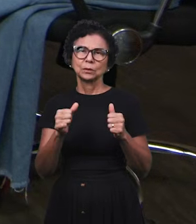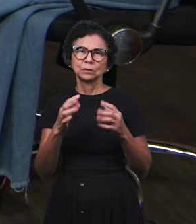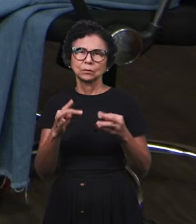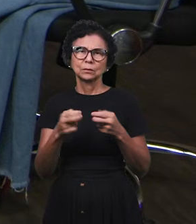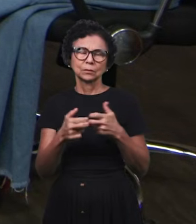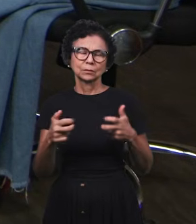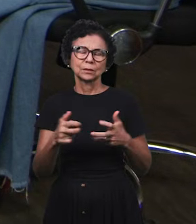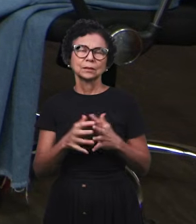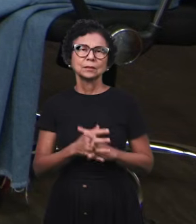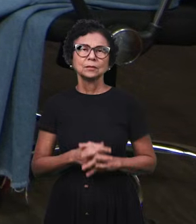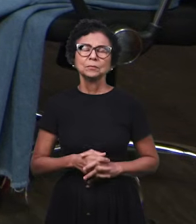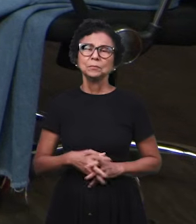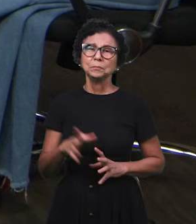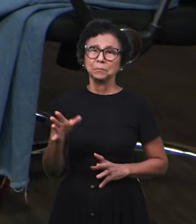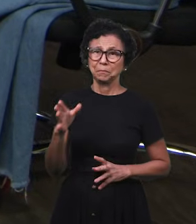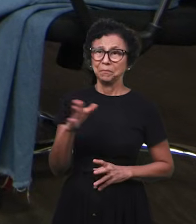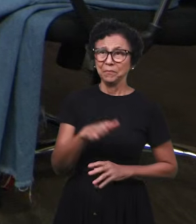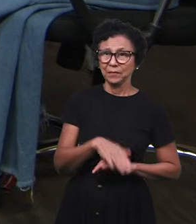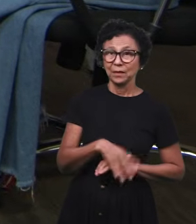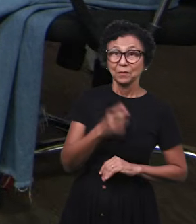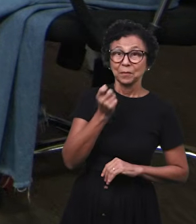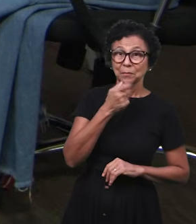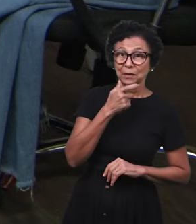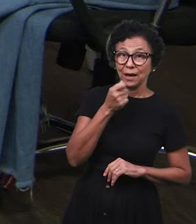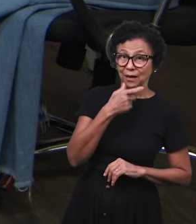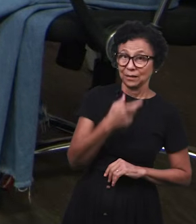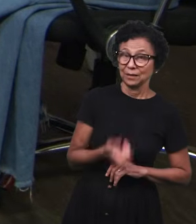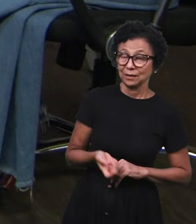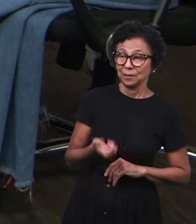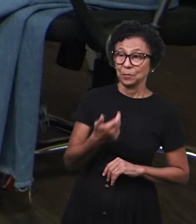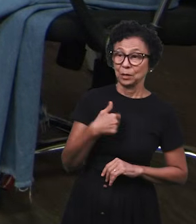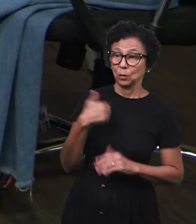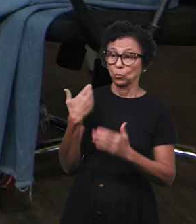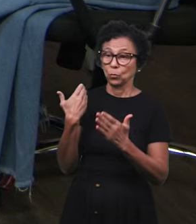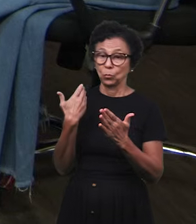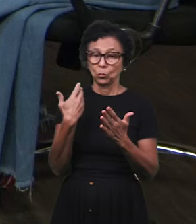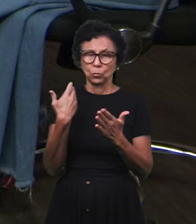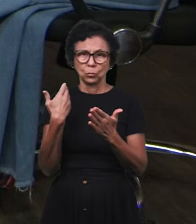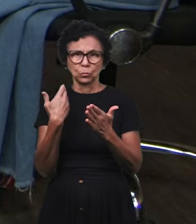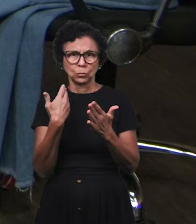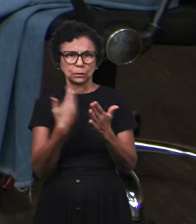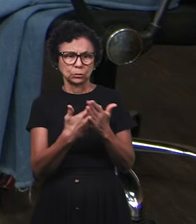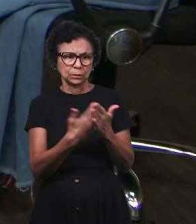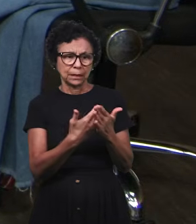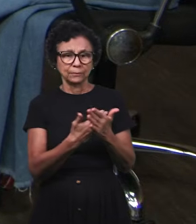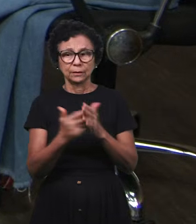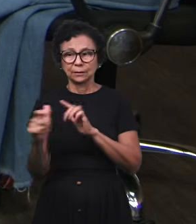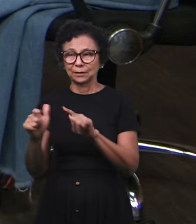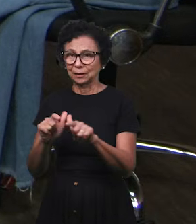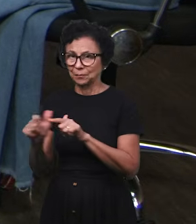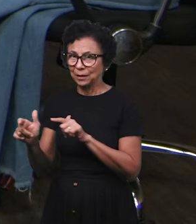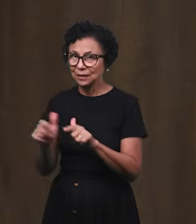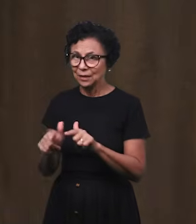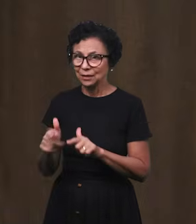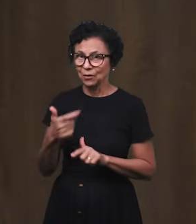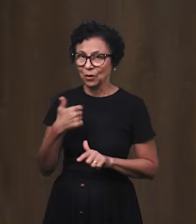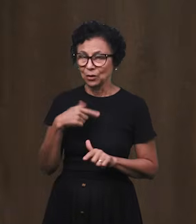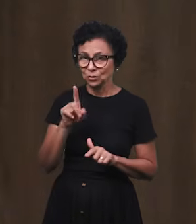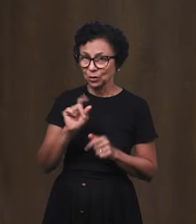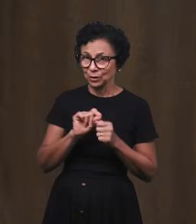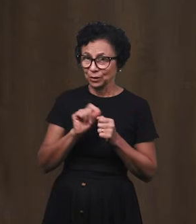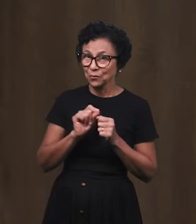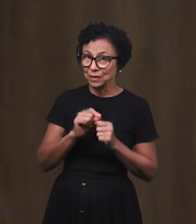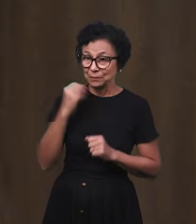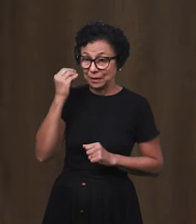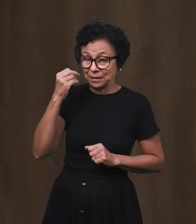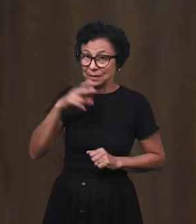né, estudava, mas trabalhava muito também, o que eu fiz? Olha só, gente, posso contar uma experiência? A experiência é minha, você em casa não precisa fazer isso